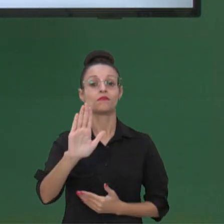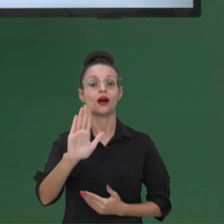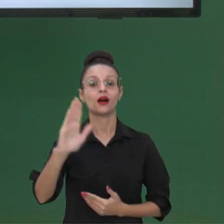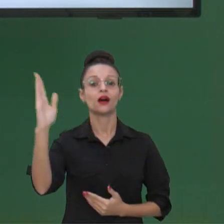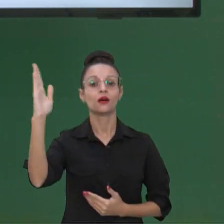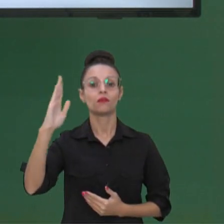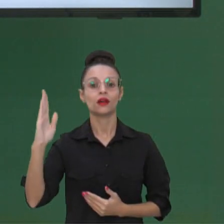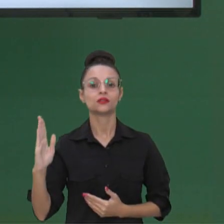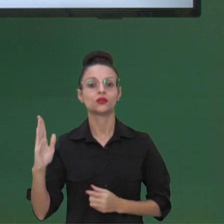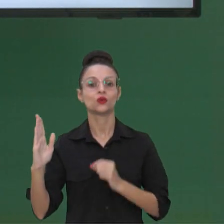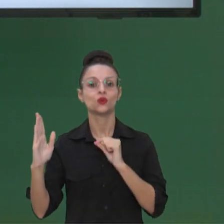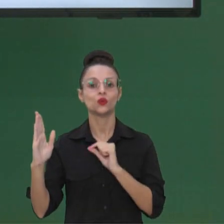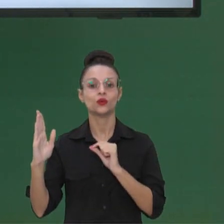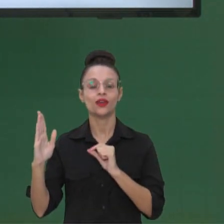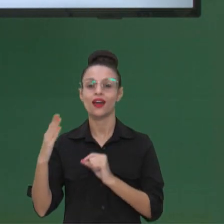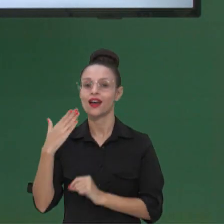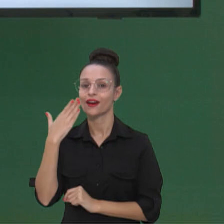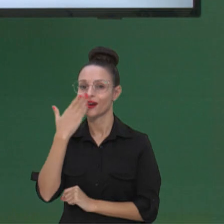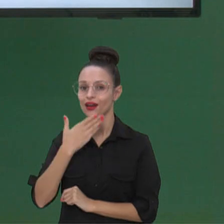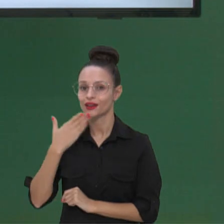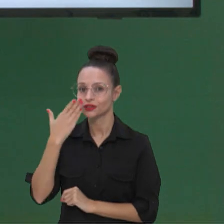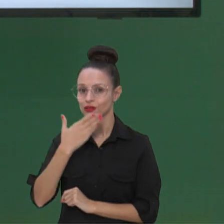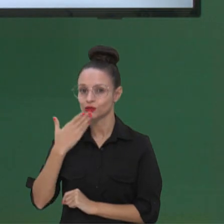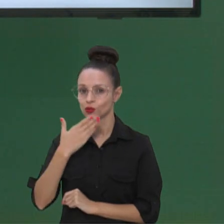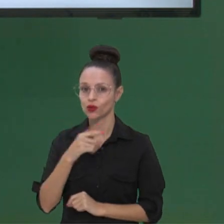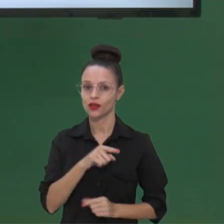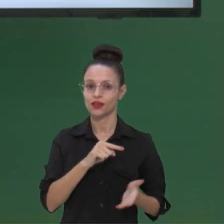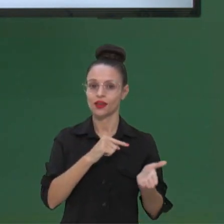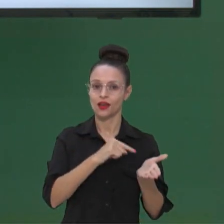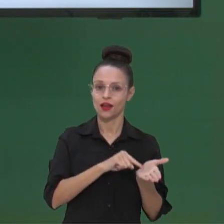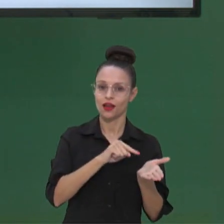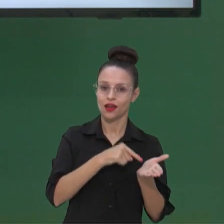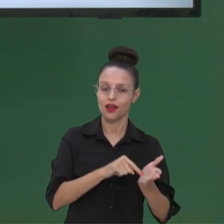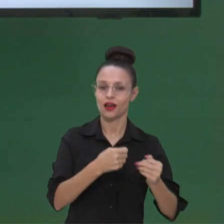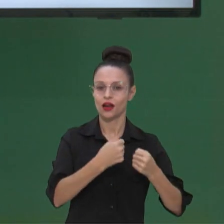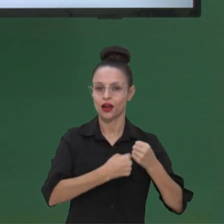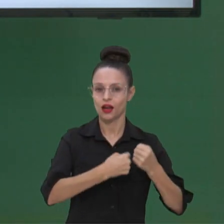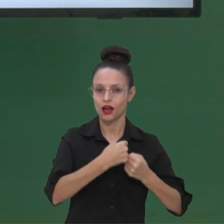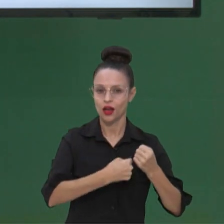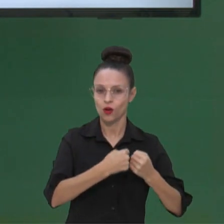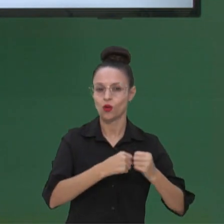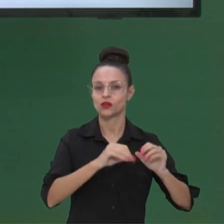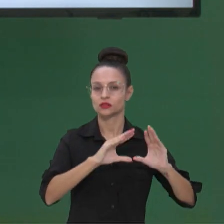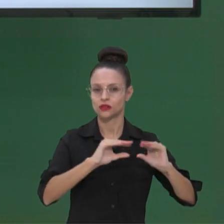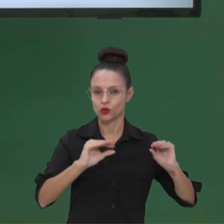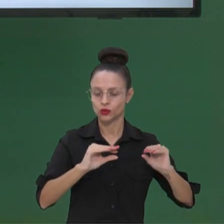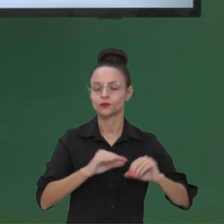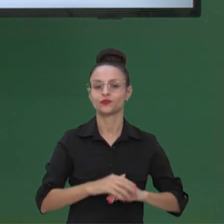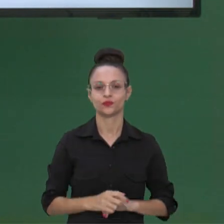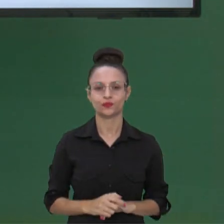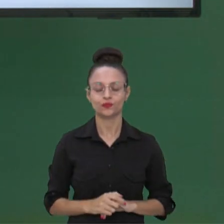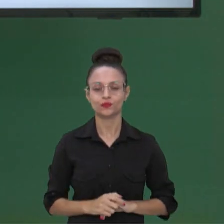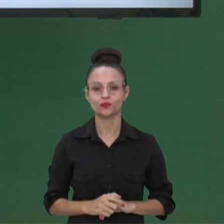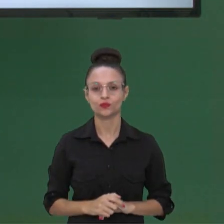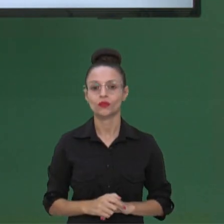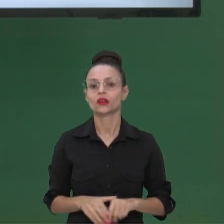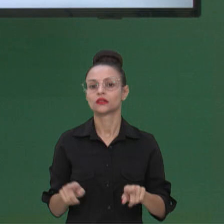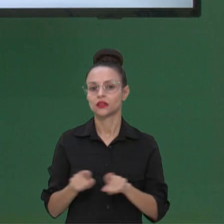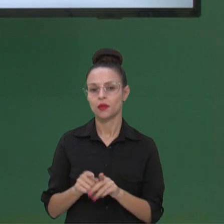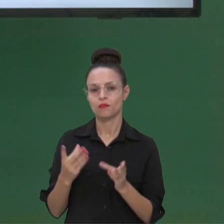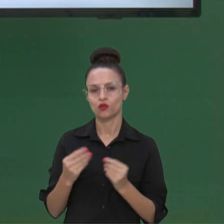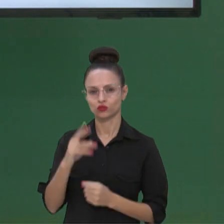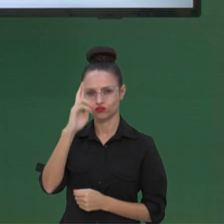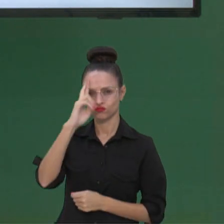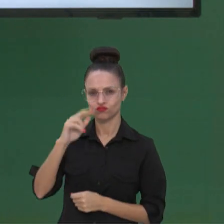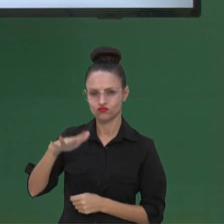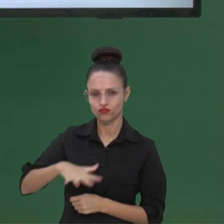forte o açúcar no que a gente viu até agora. E aqui você tem tabaco, arroz, anil, algodão. Muitos senhores de terra com